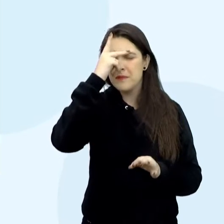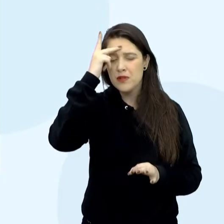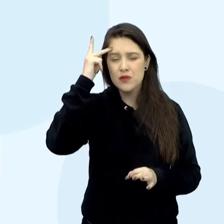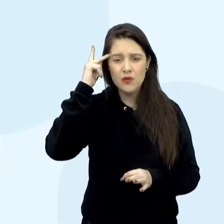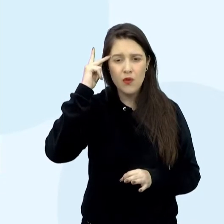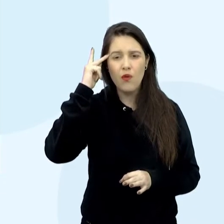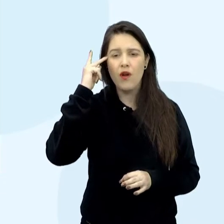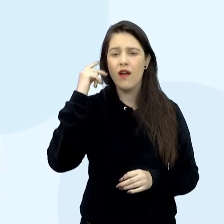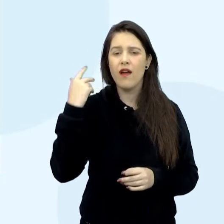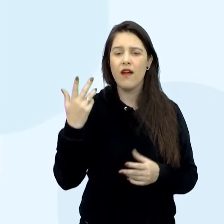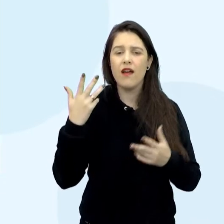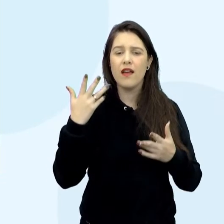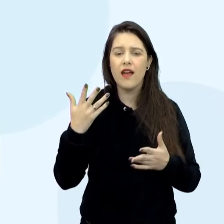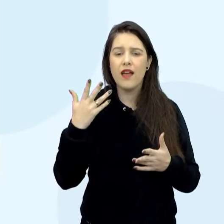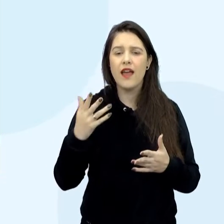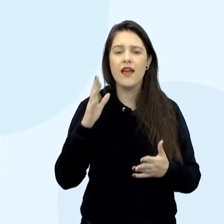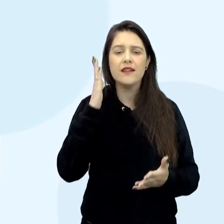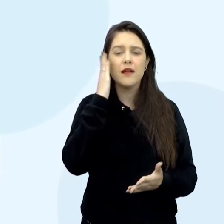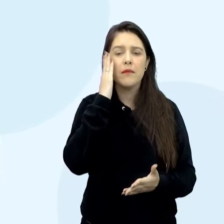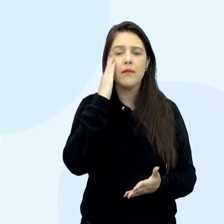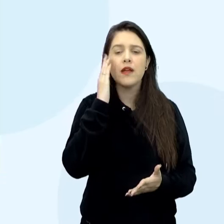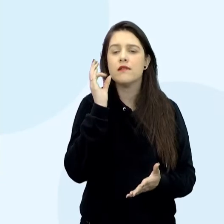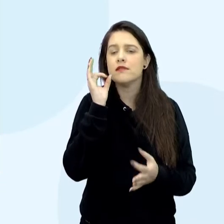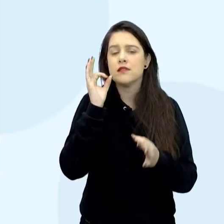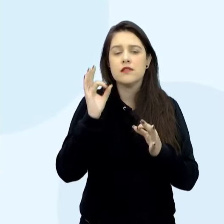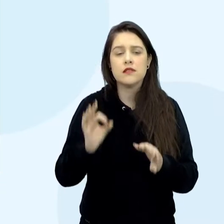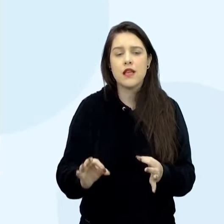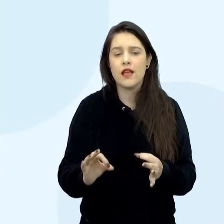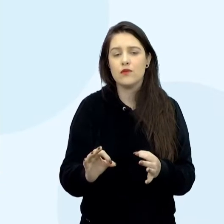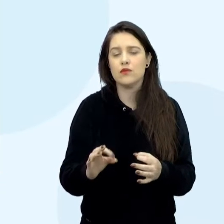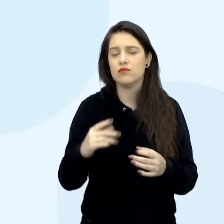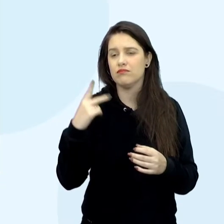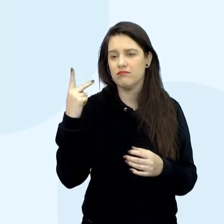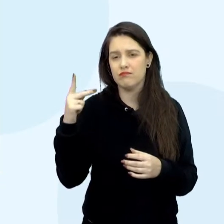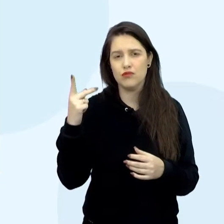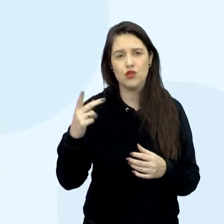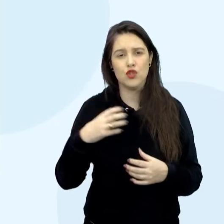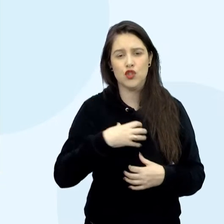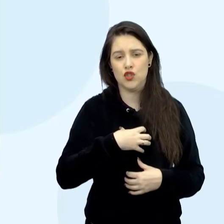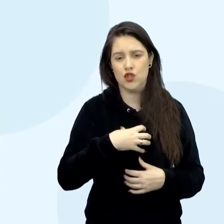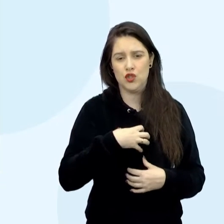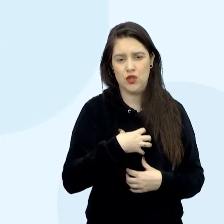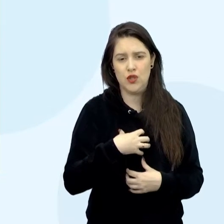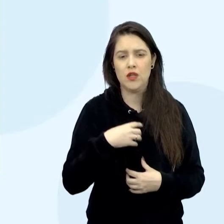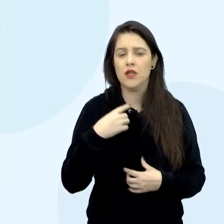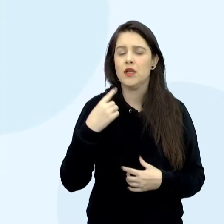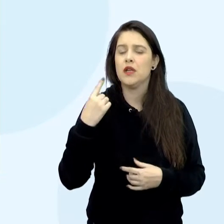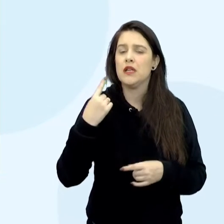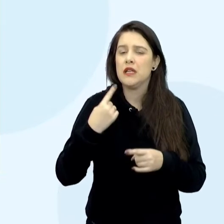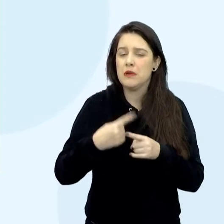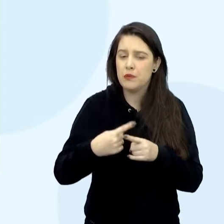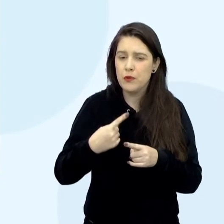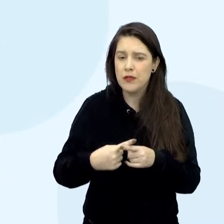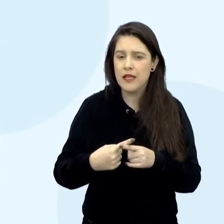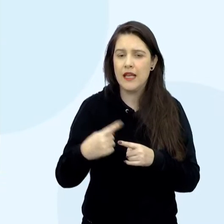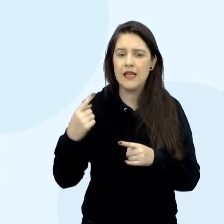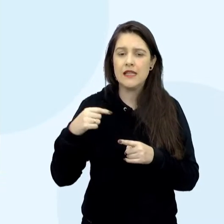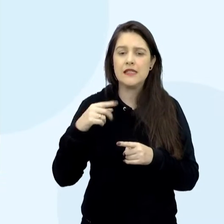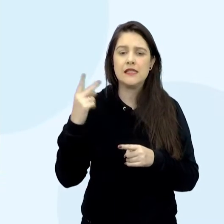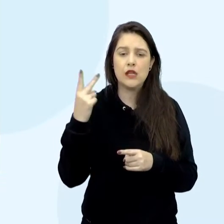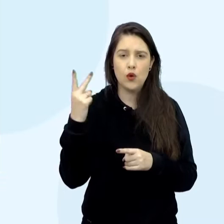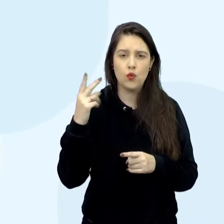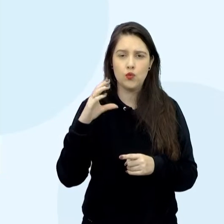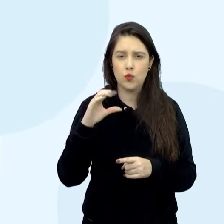sequer saber as razões ideológicas por trás de sua atitude. Isso porque, segundo